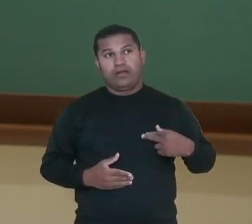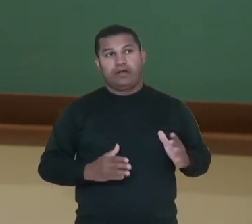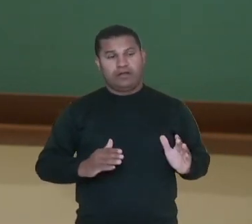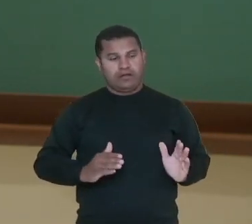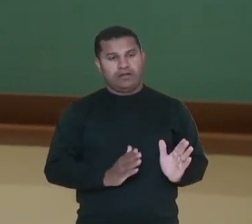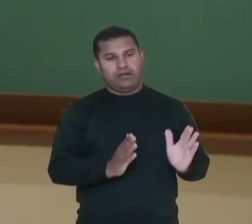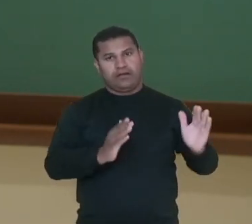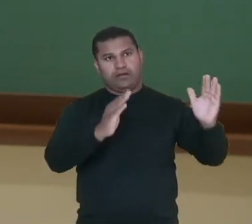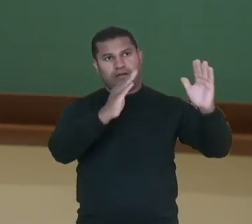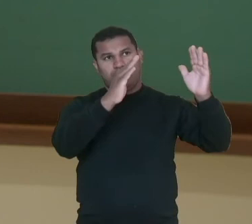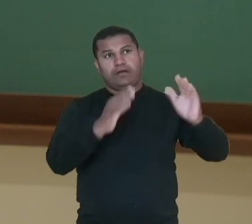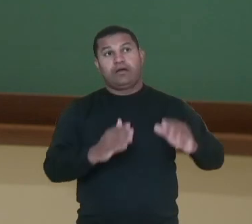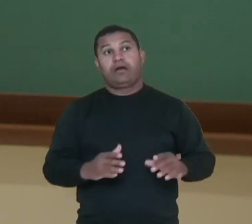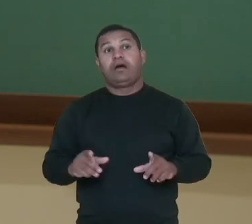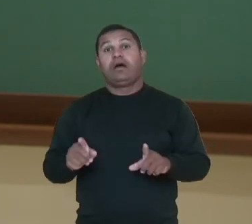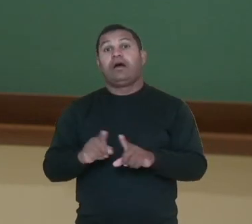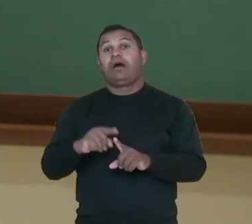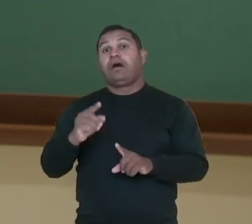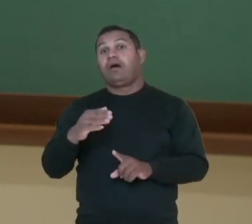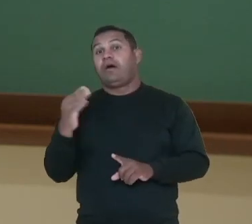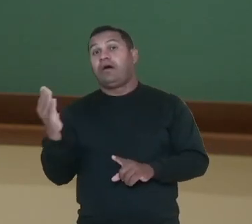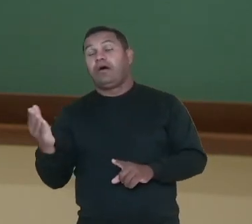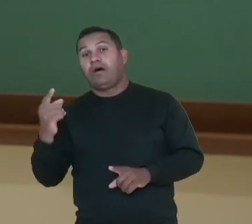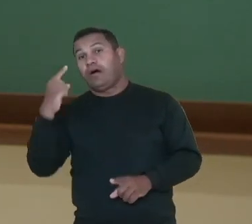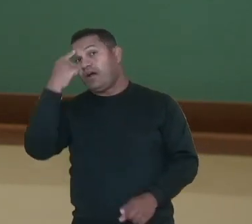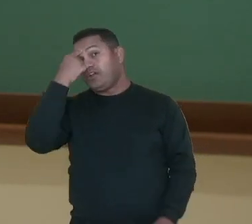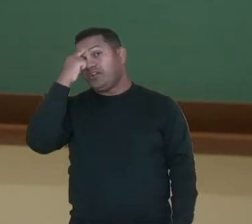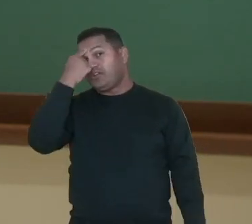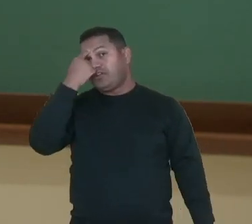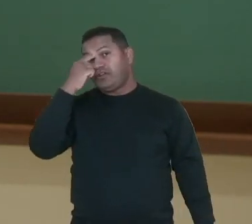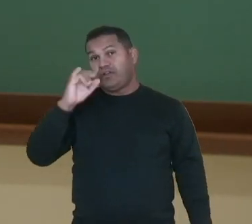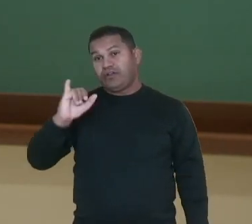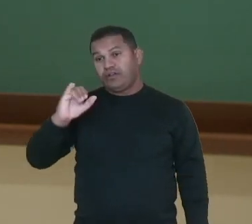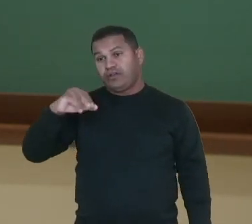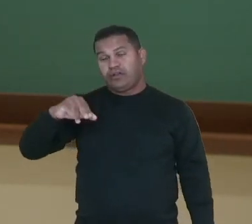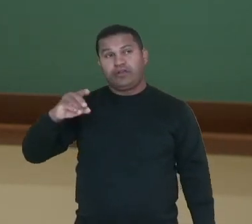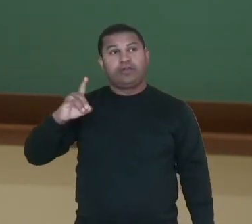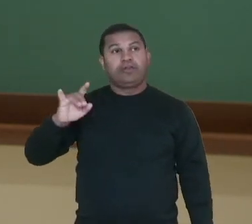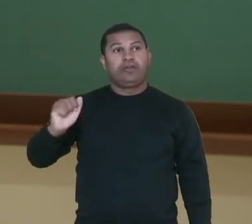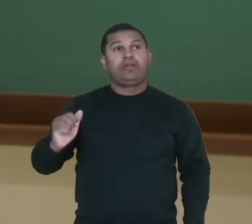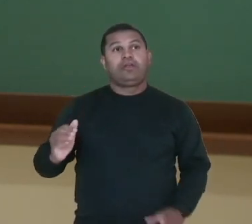crescimento populacional na Índia, ok? E na China já está começando a se estabilizar.